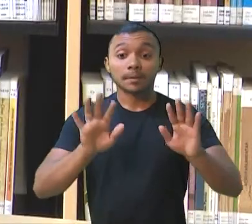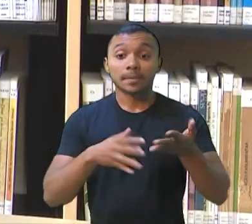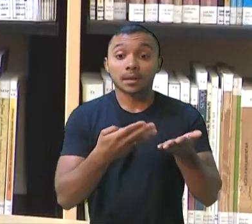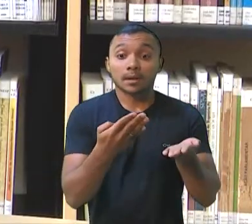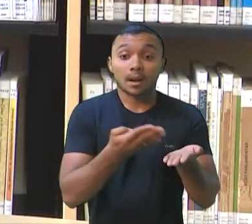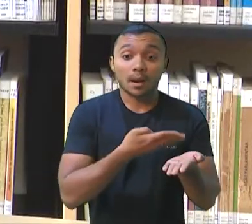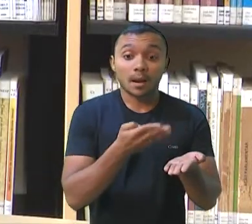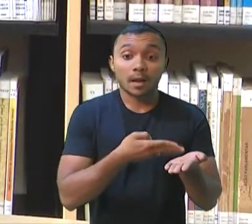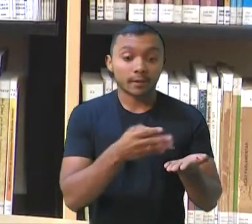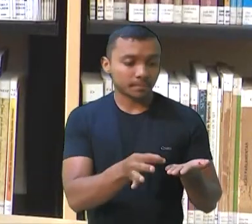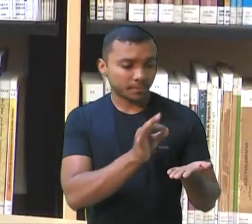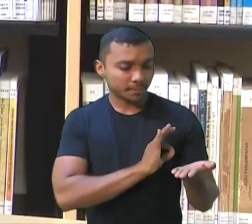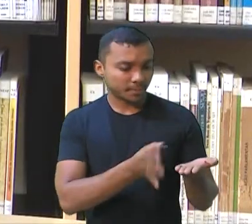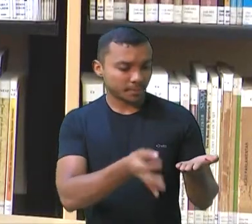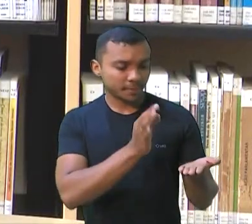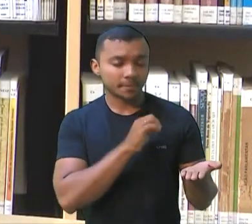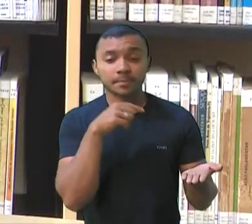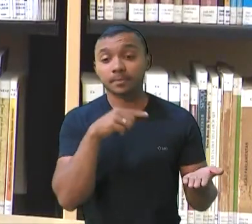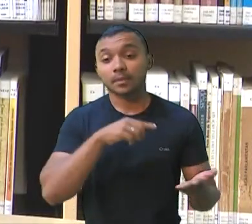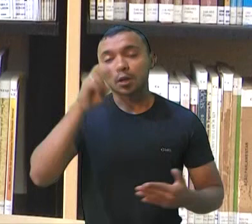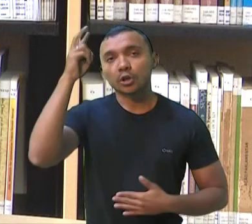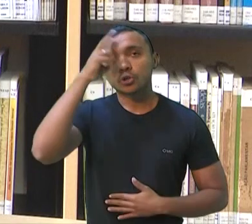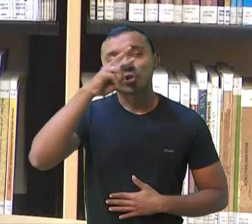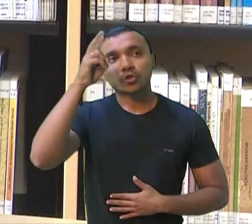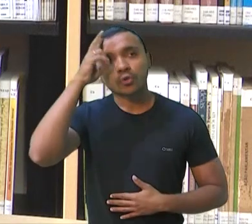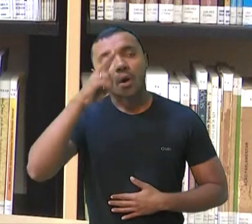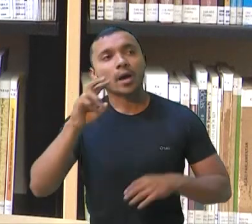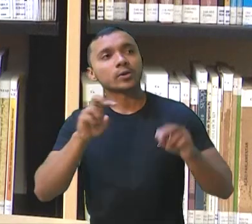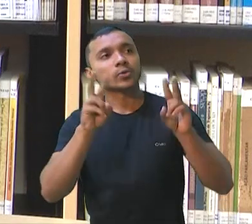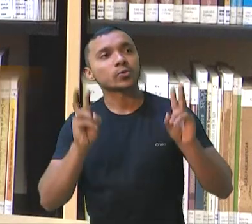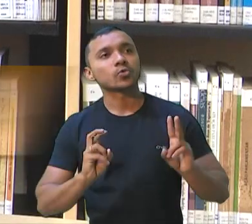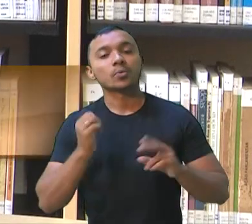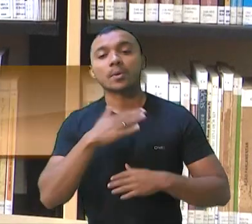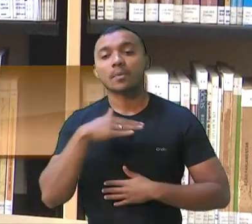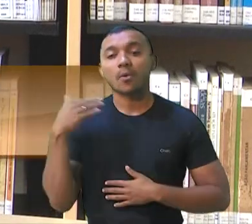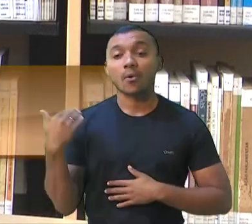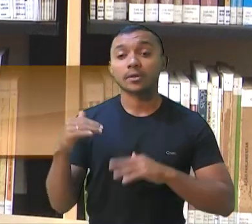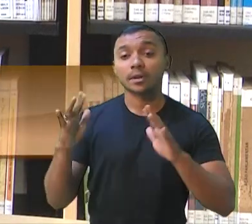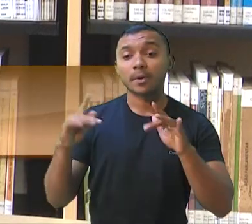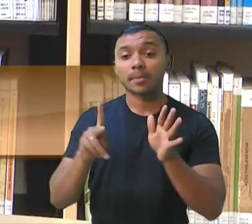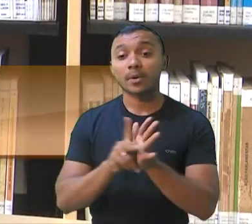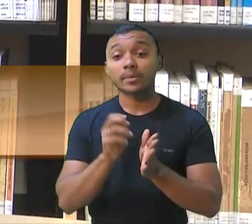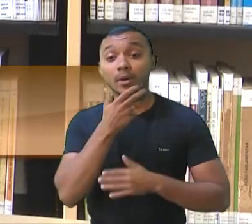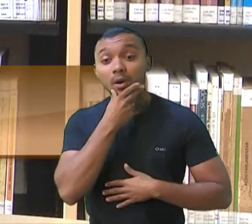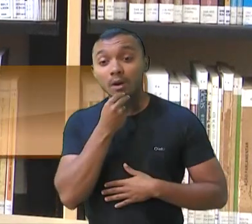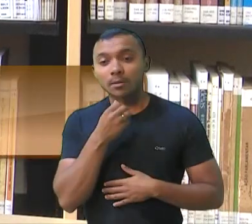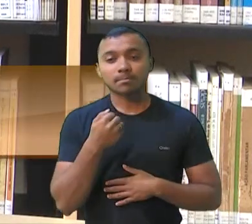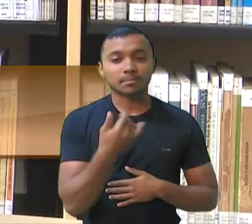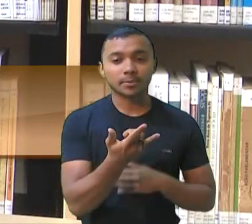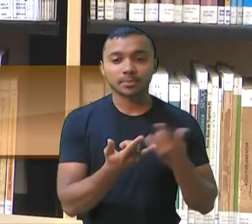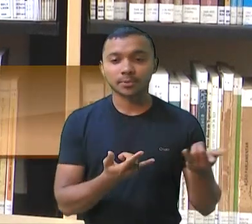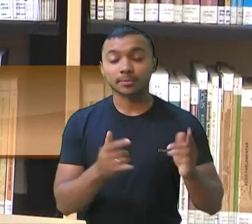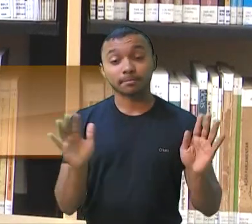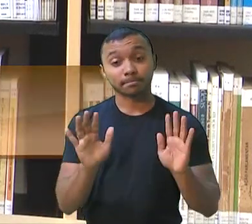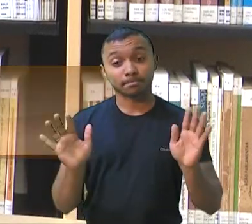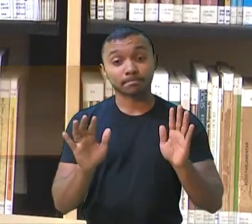não é só contando a história da morte da Gwen Stacy, da namorada do Homem-Aranha, mas o livro é um